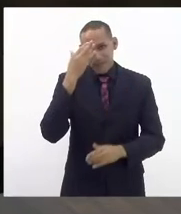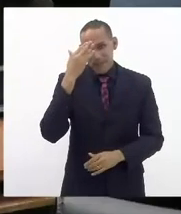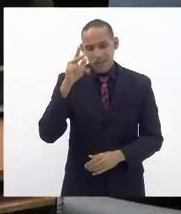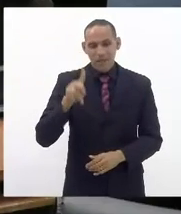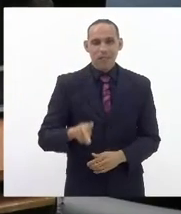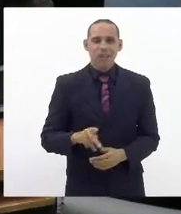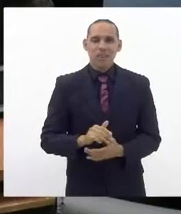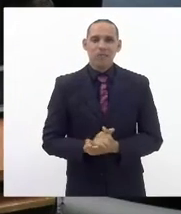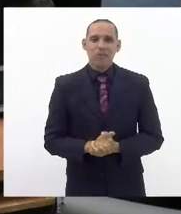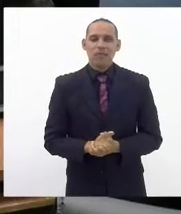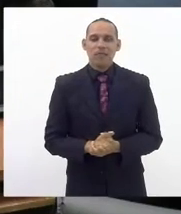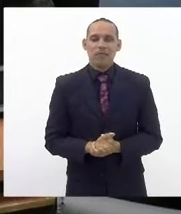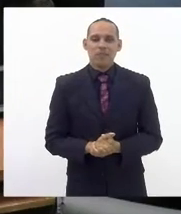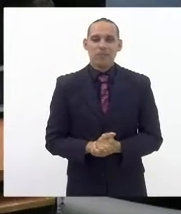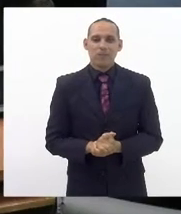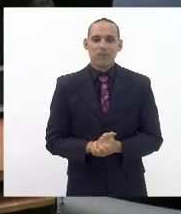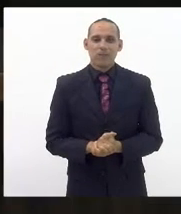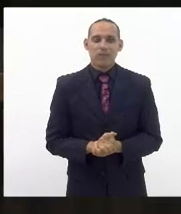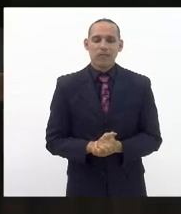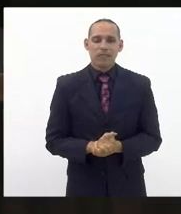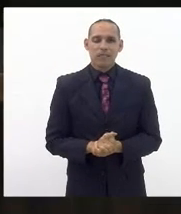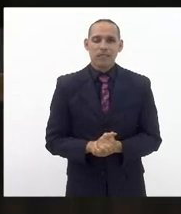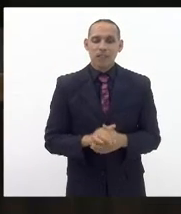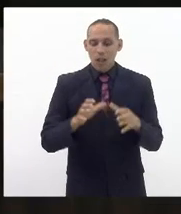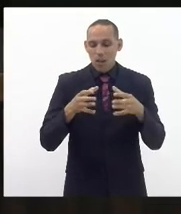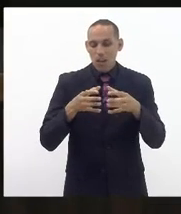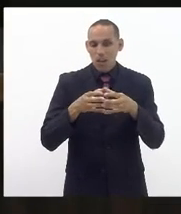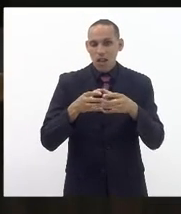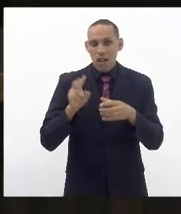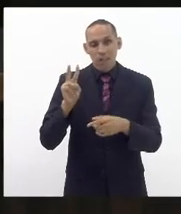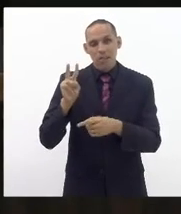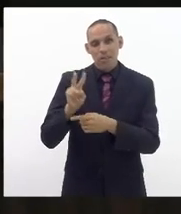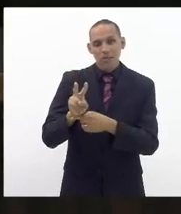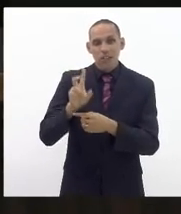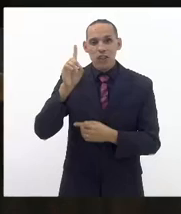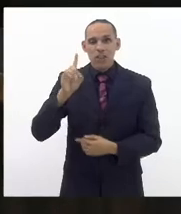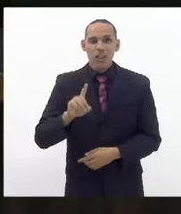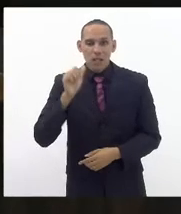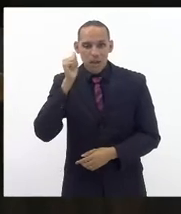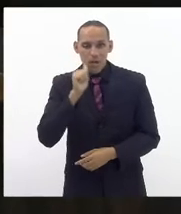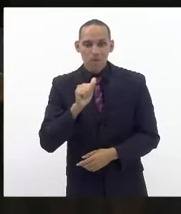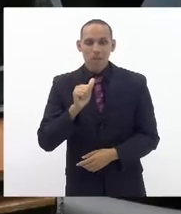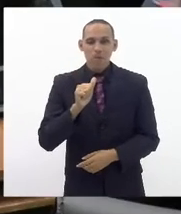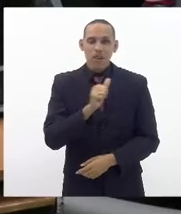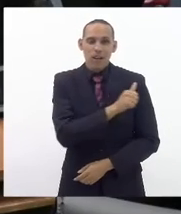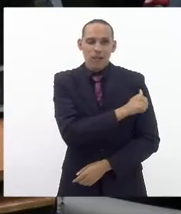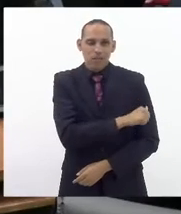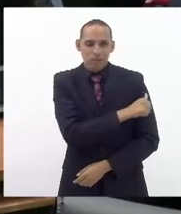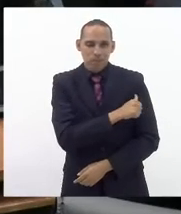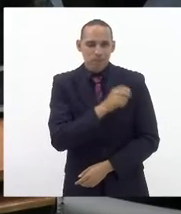presidente. Pela Comissão de Defesa dos Direitos da Mulher, deputada enfermeira Rejane.